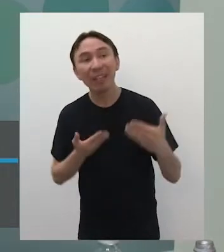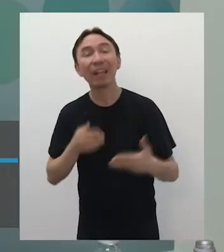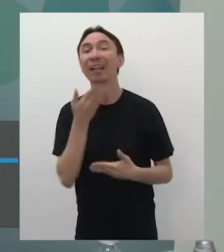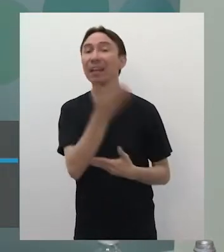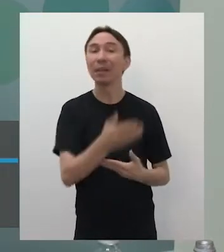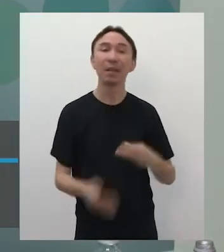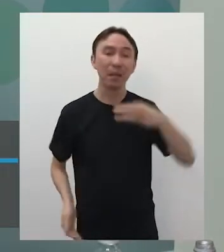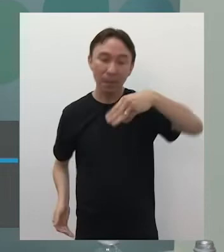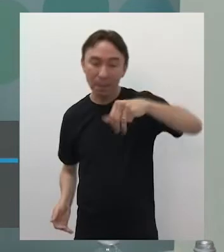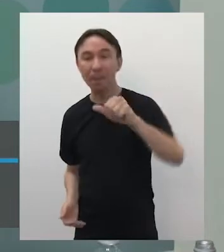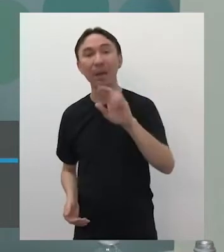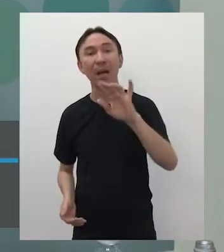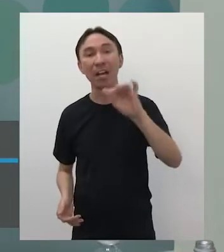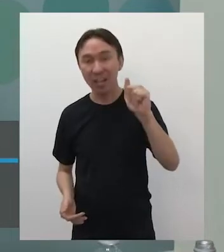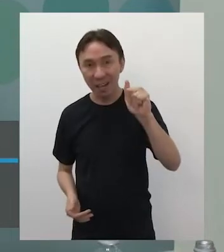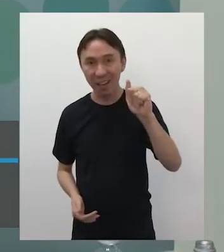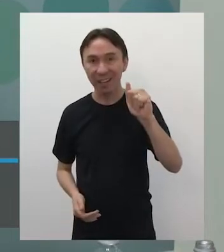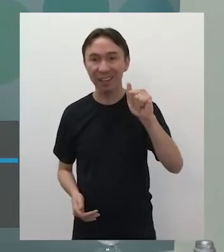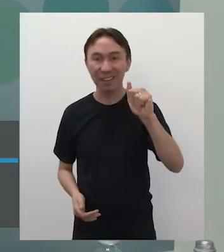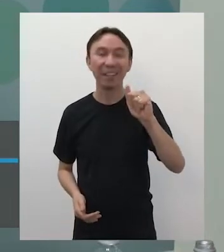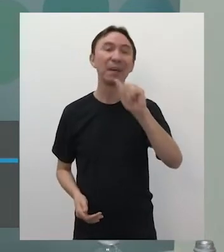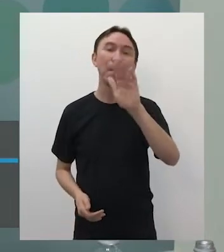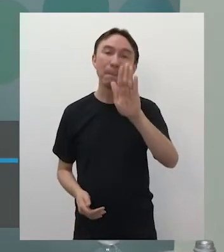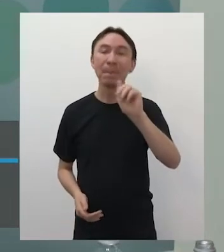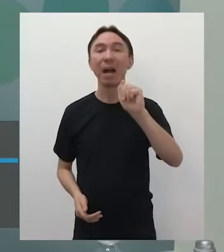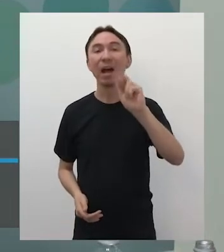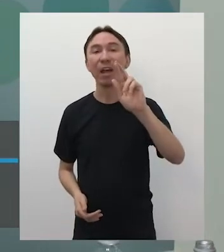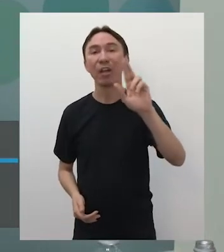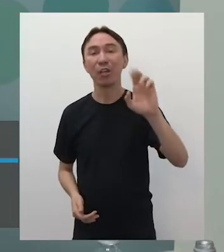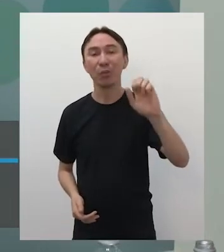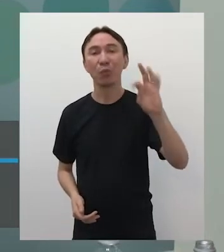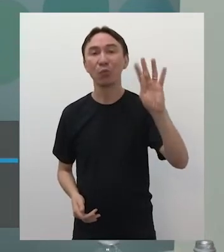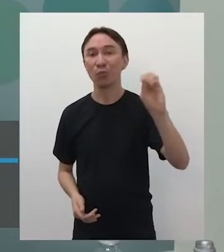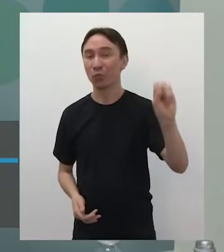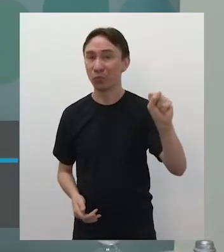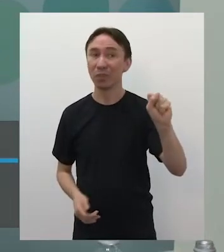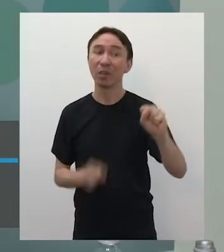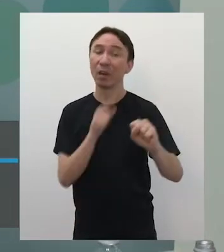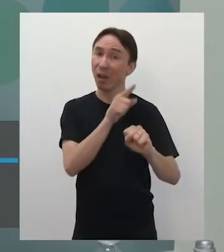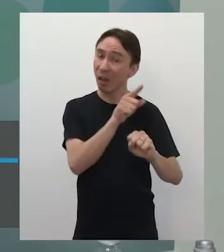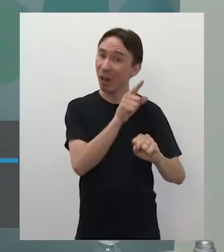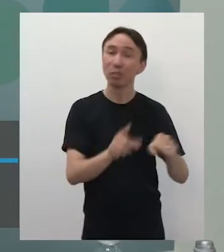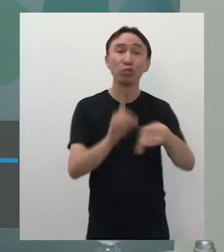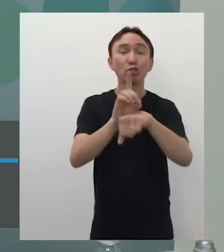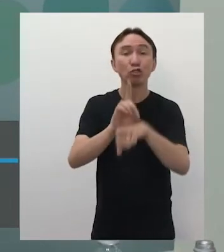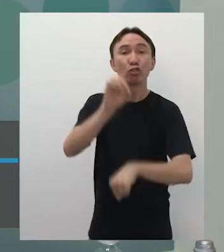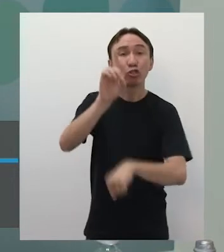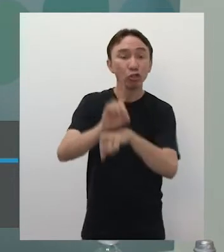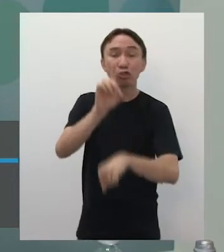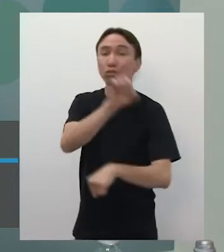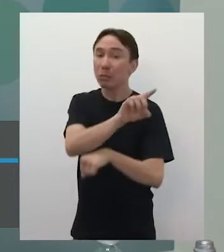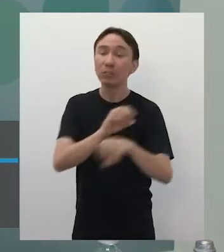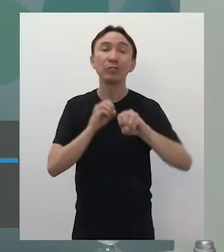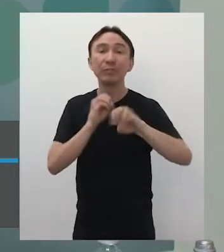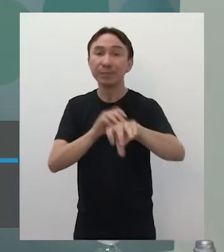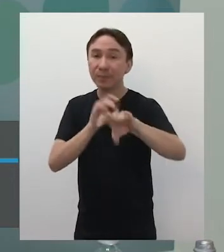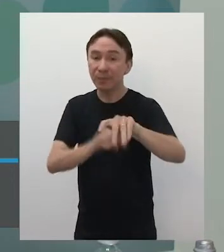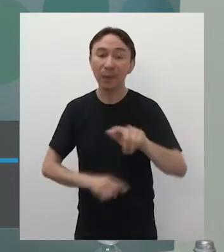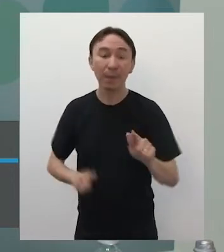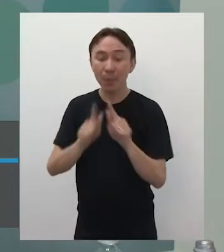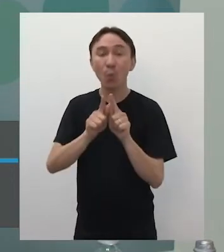quê? Conte pra gente. Então, enquanto o pessoal contribui aí no chat com as suas colocações, os seus comentários, a gente